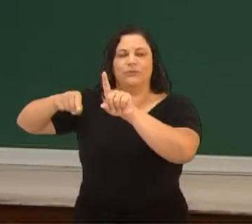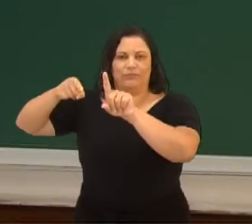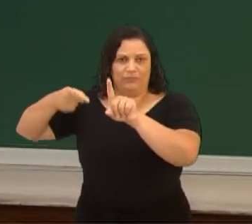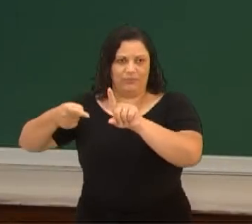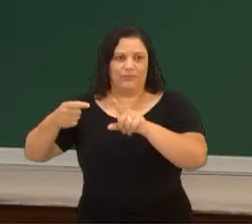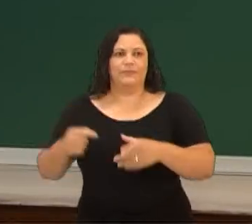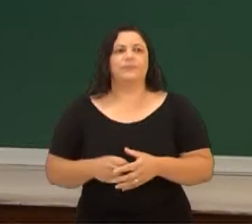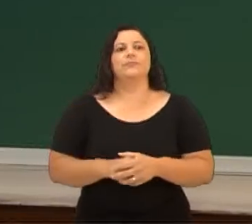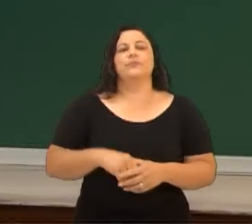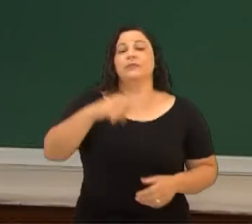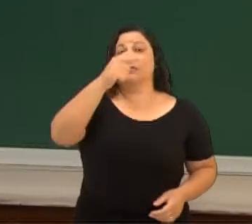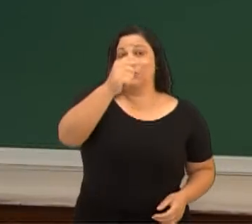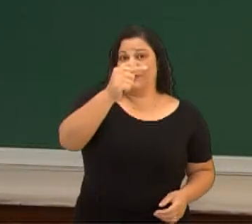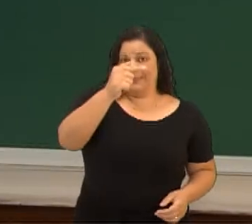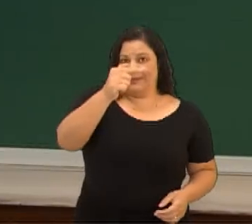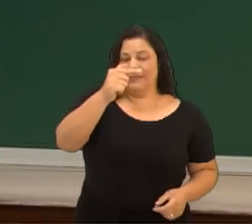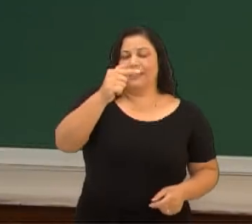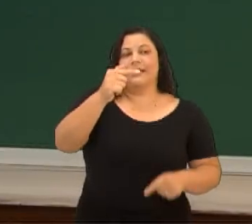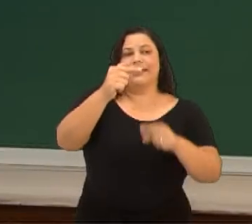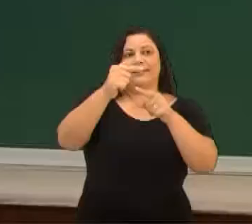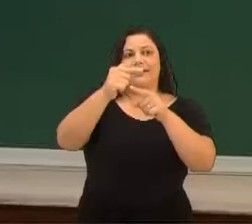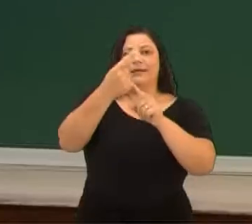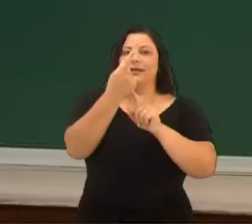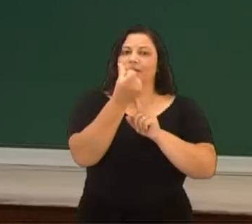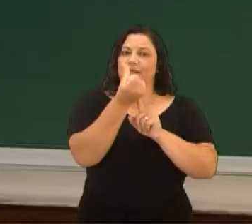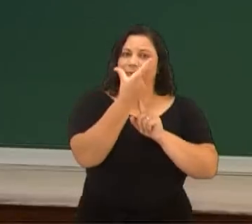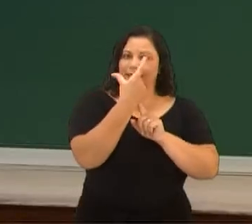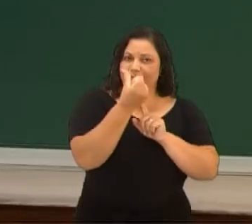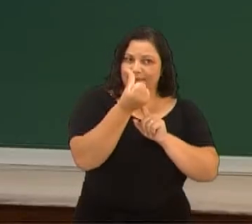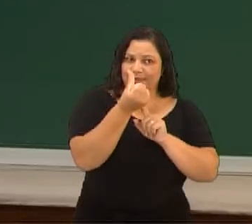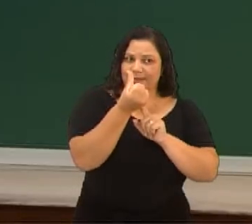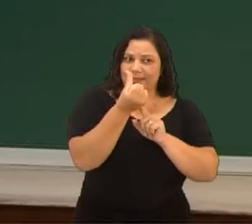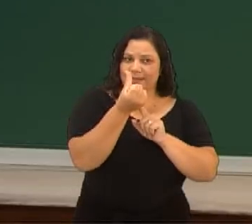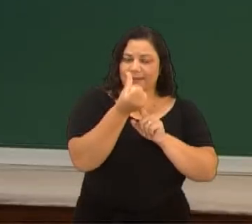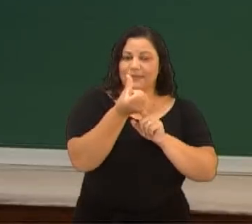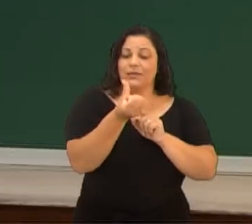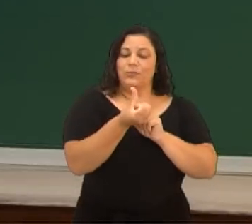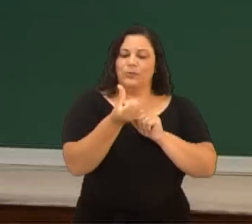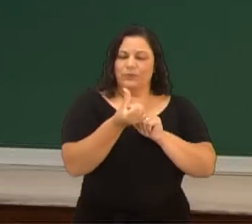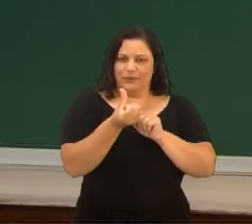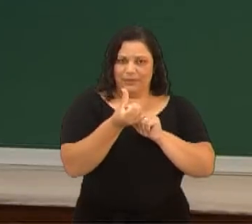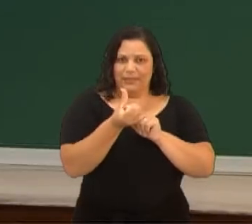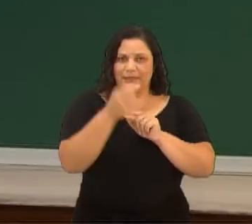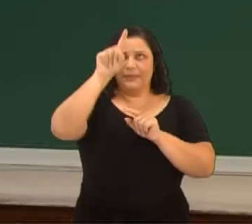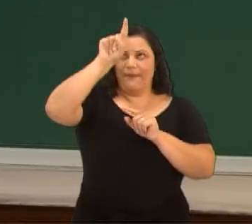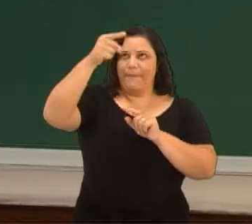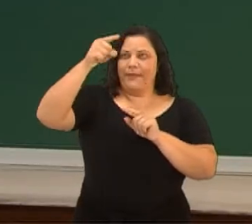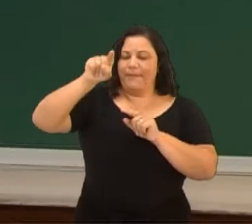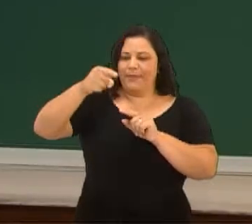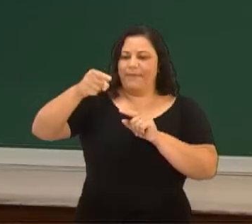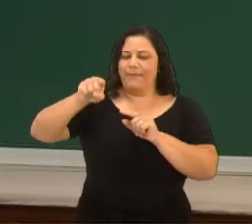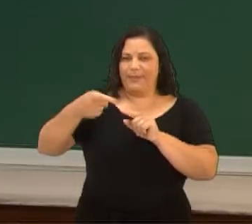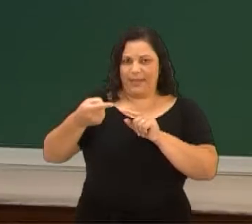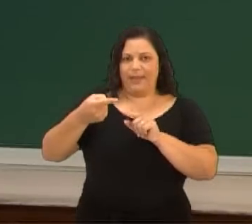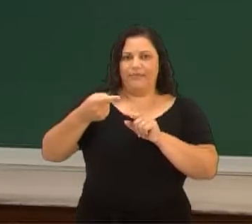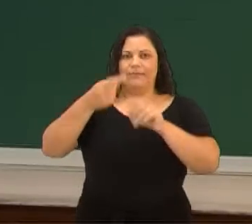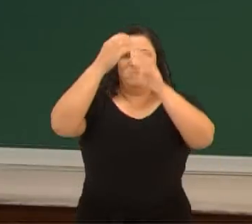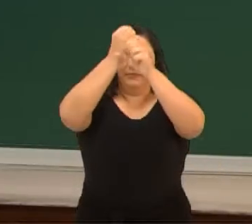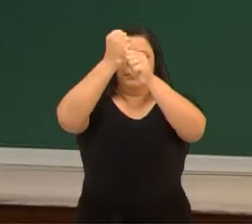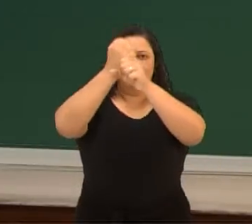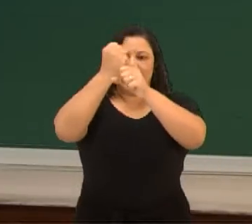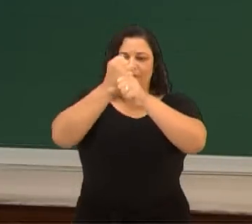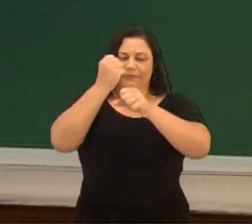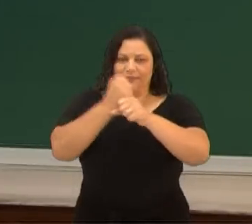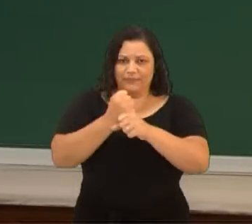ó. O 7 é o nosso inteiro, o 16 é o nosso inteiro e o 6 é o nosso inteiro. Monta colocando inteiro embaixo de